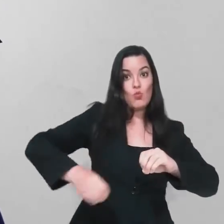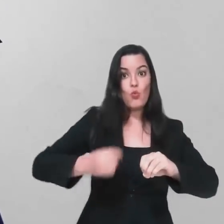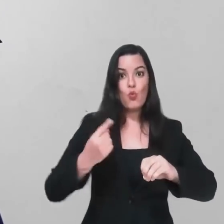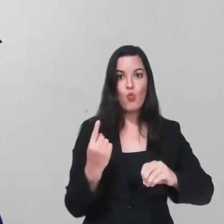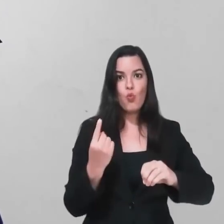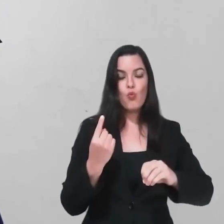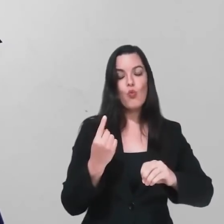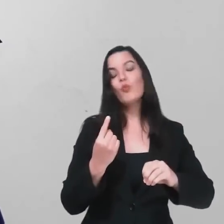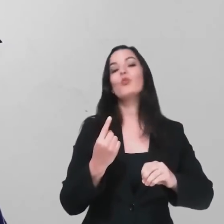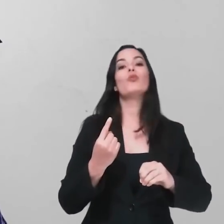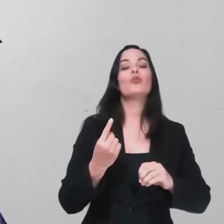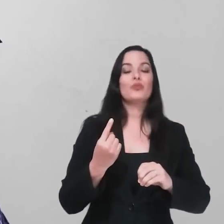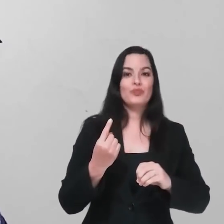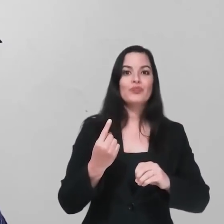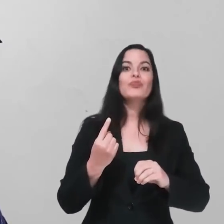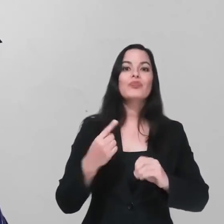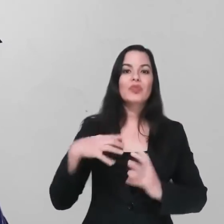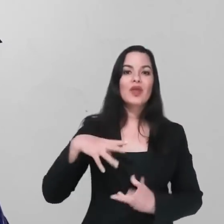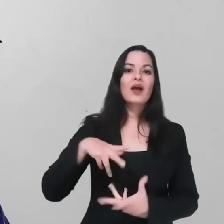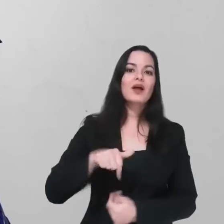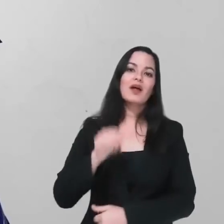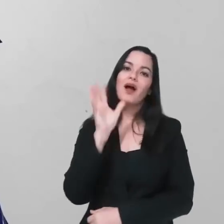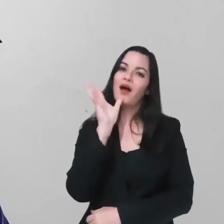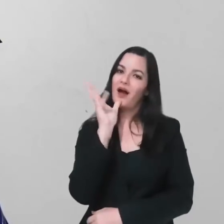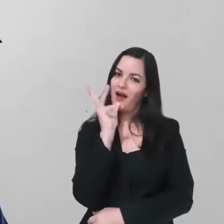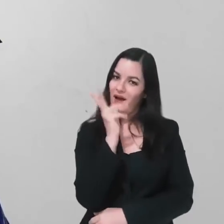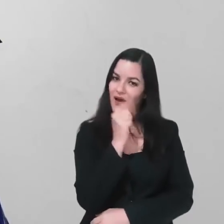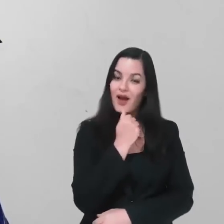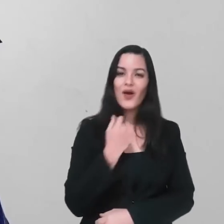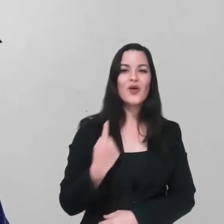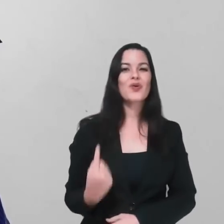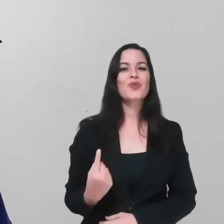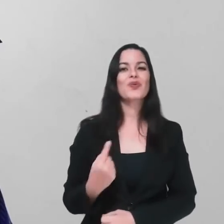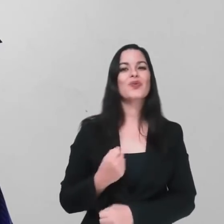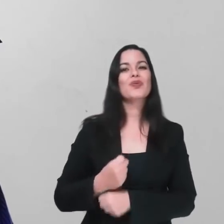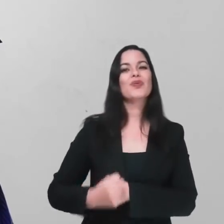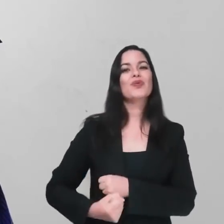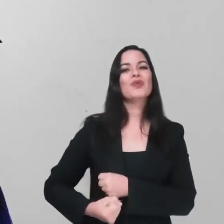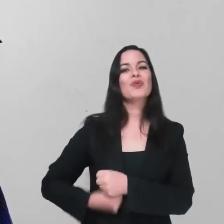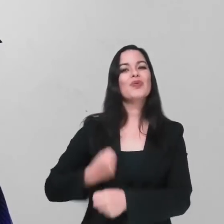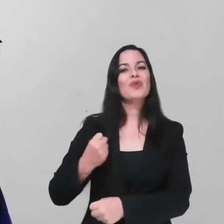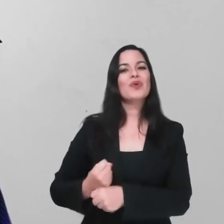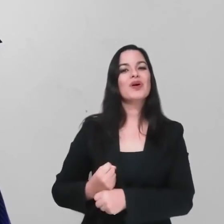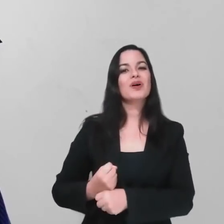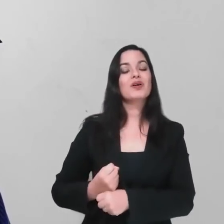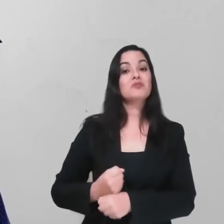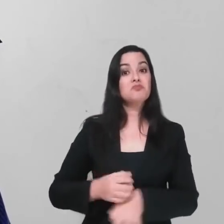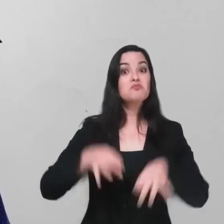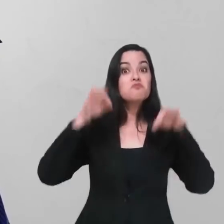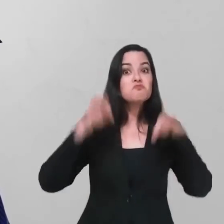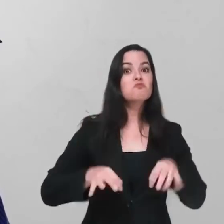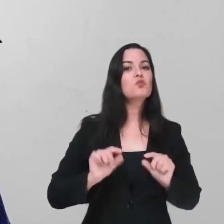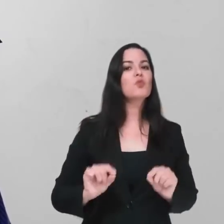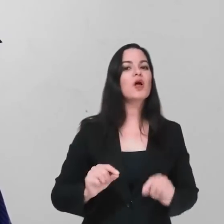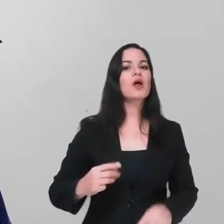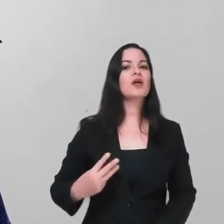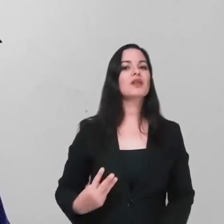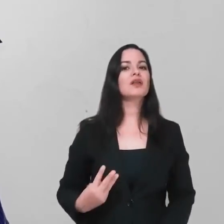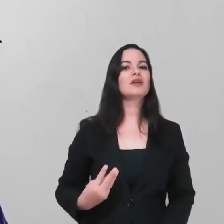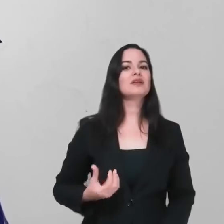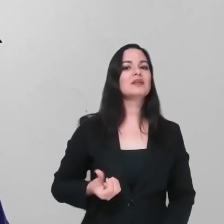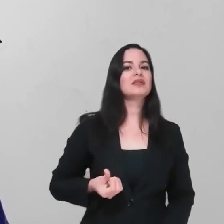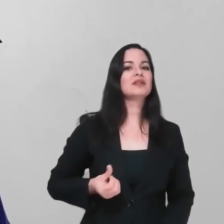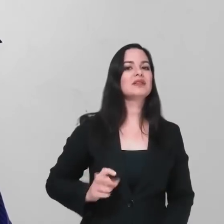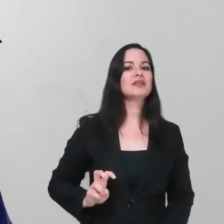também demora um ano. Para ser mais exata, são 365 dias e